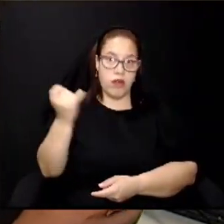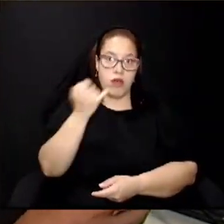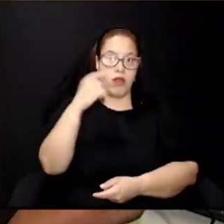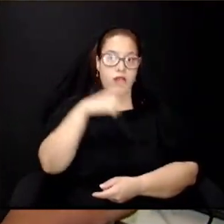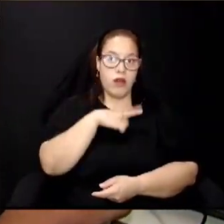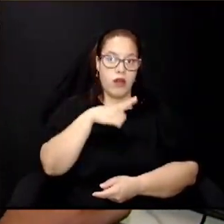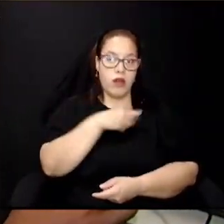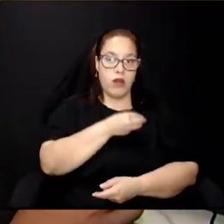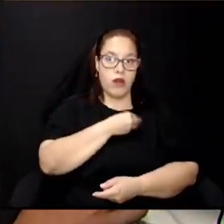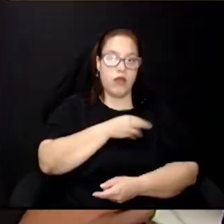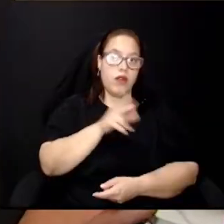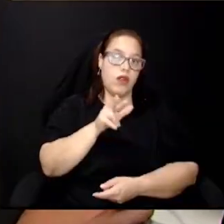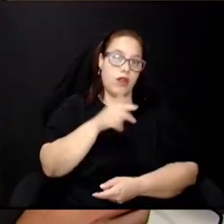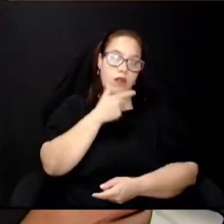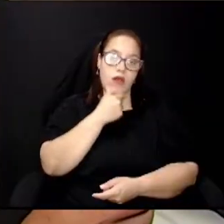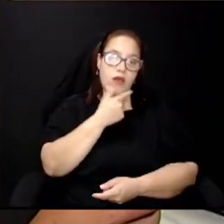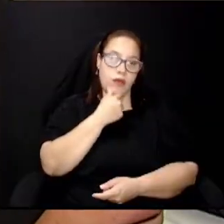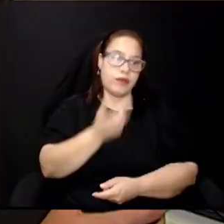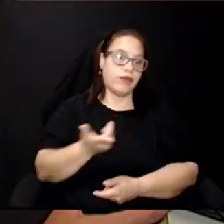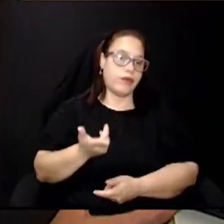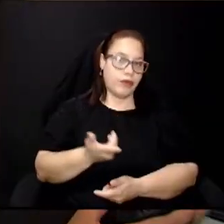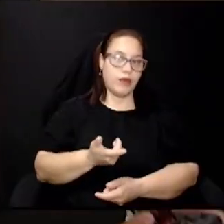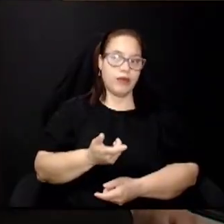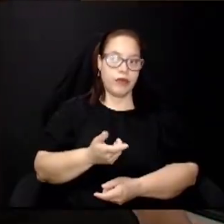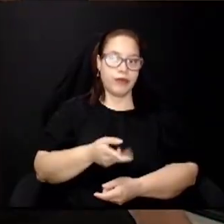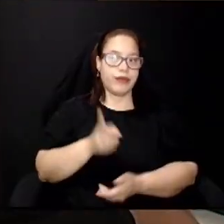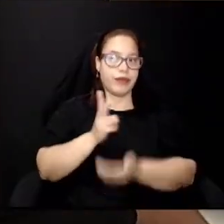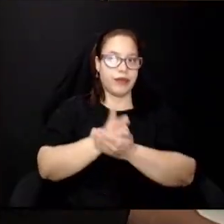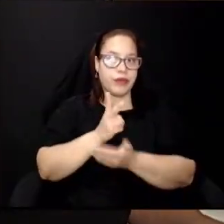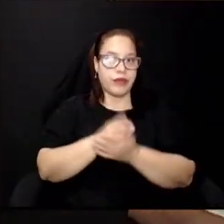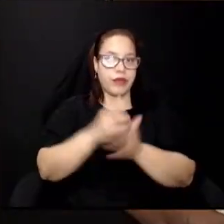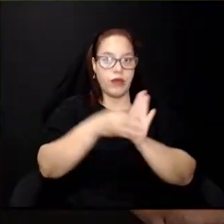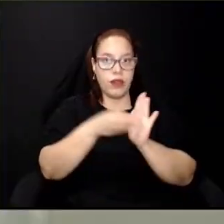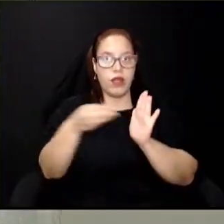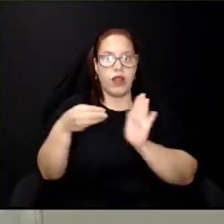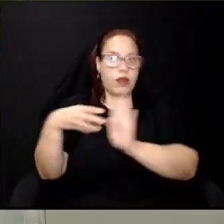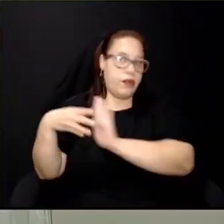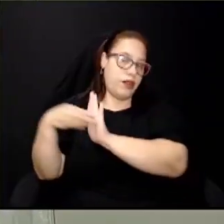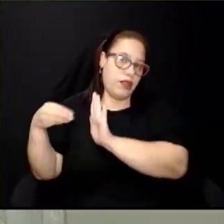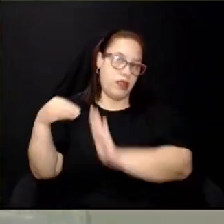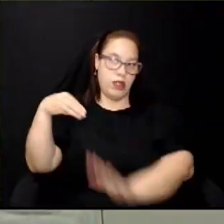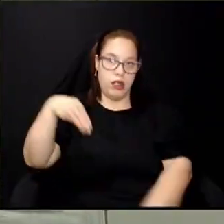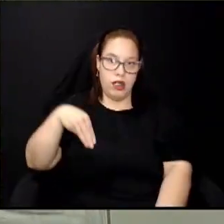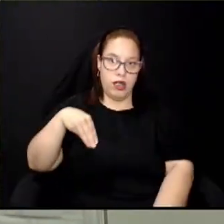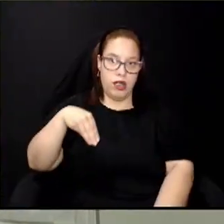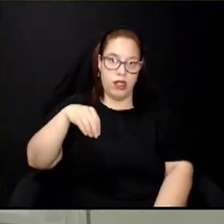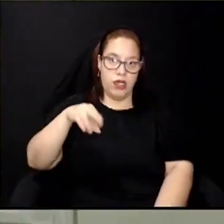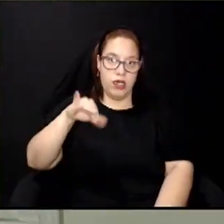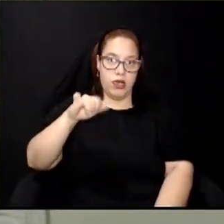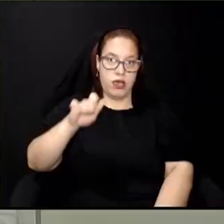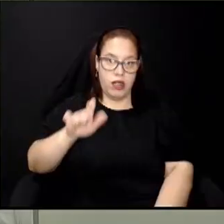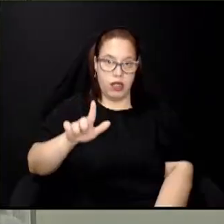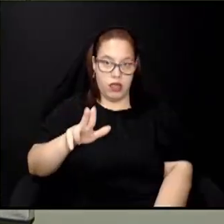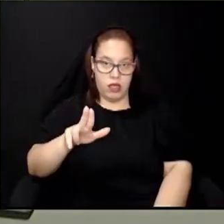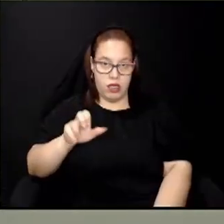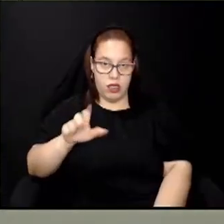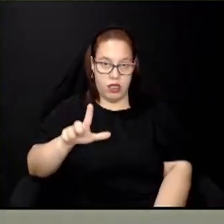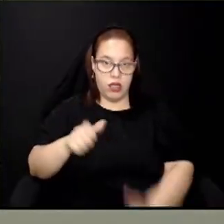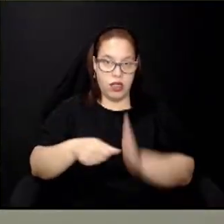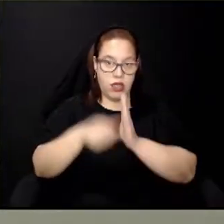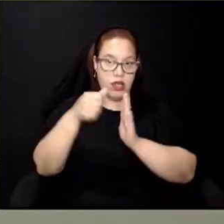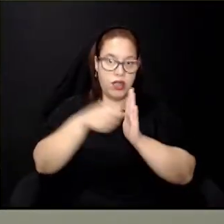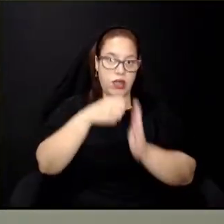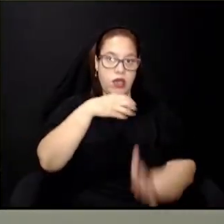irmão, né? Porque ele sempre foi muito modelo, né, para o Miguel. A caminhada entre os primeiros sintomas